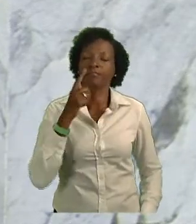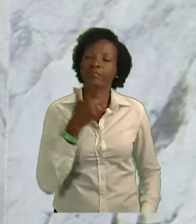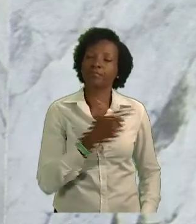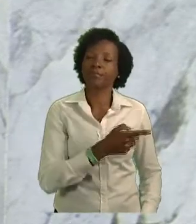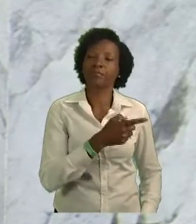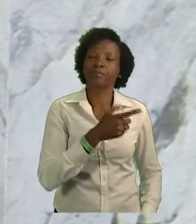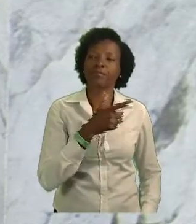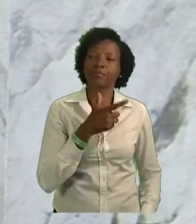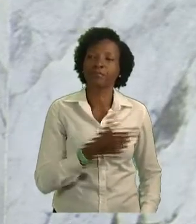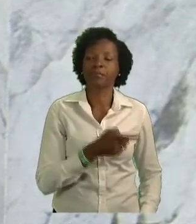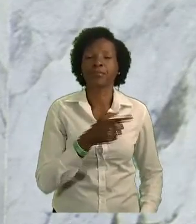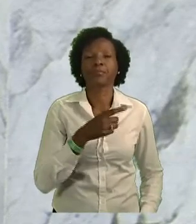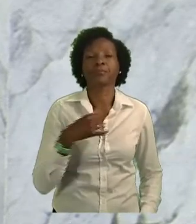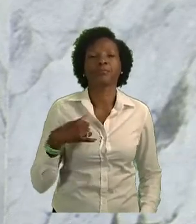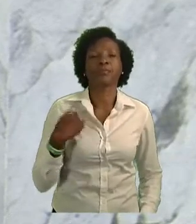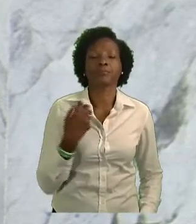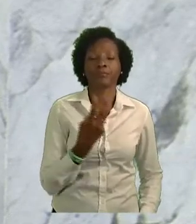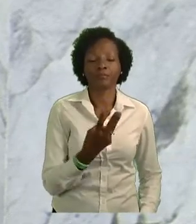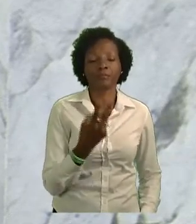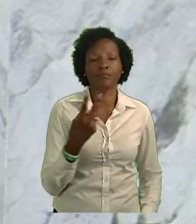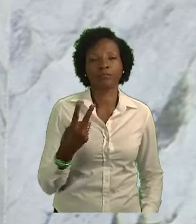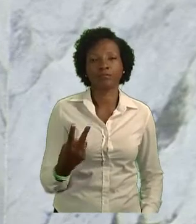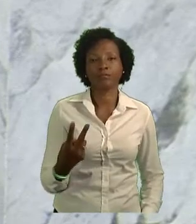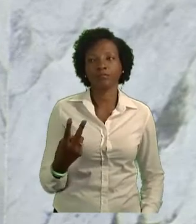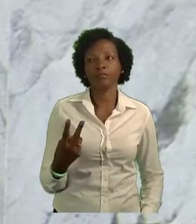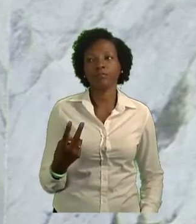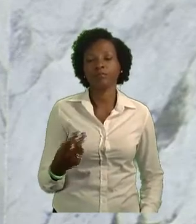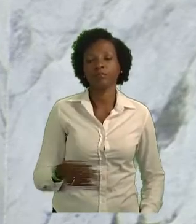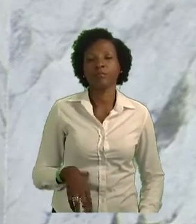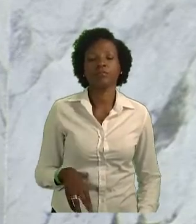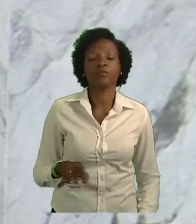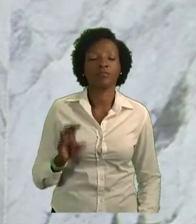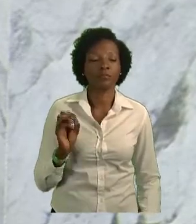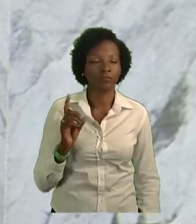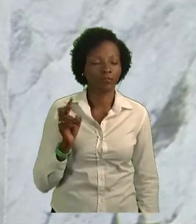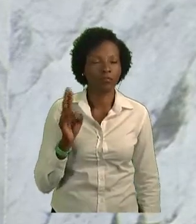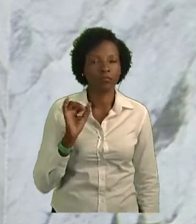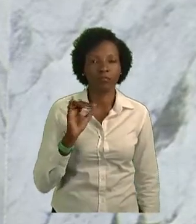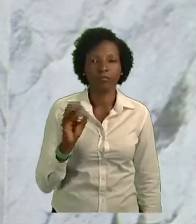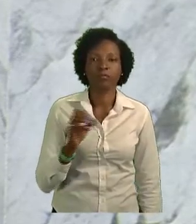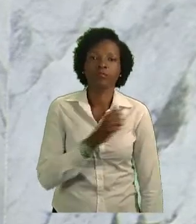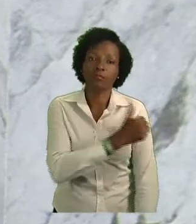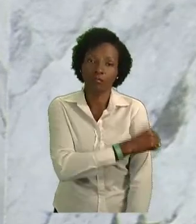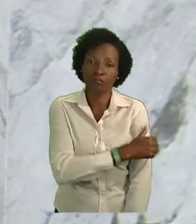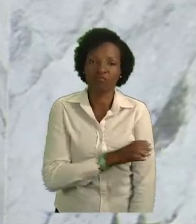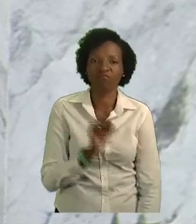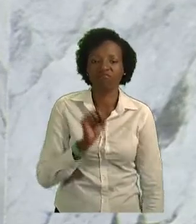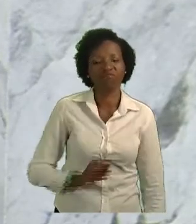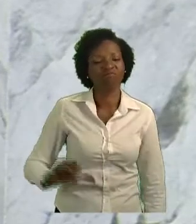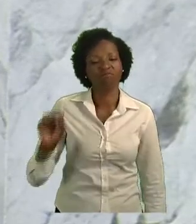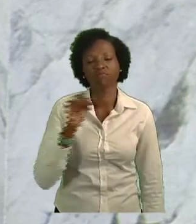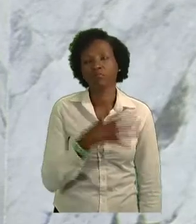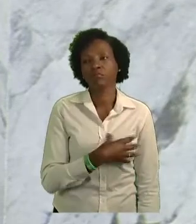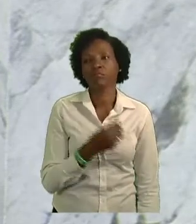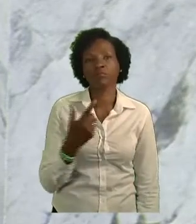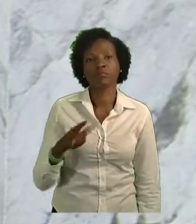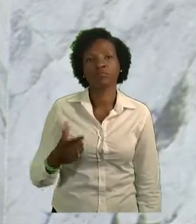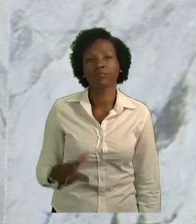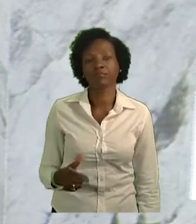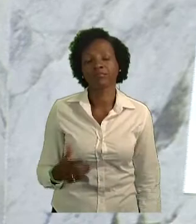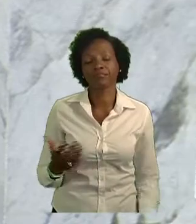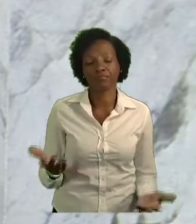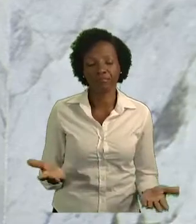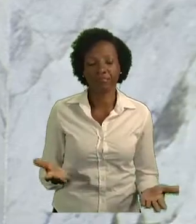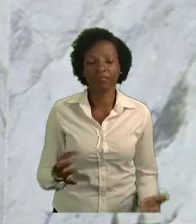anos rodrigo limeira gregori também foi morto no rio de janeiro era solteiro e não tinha filhos está aqui o